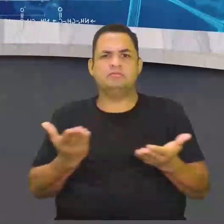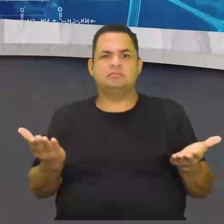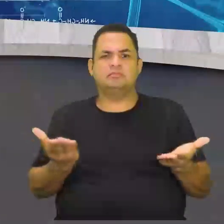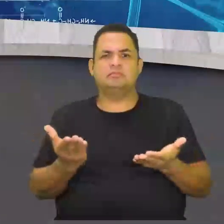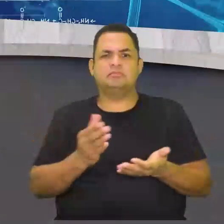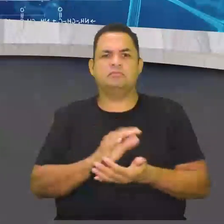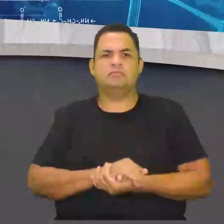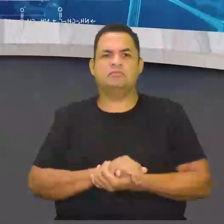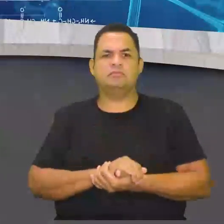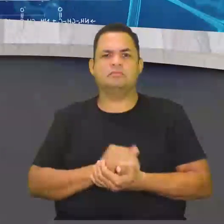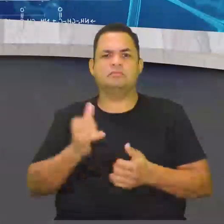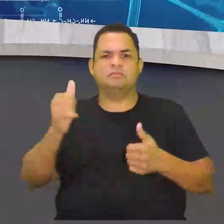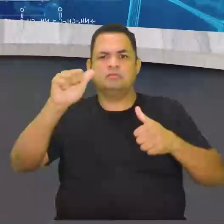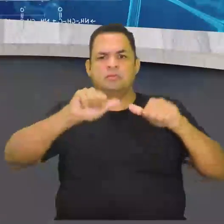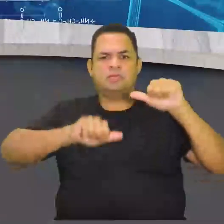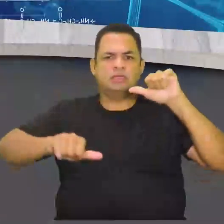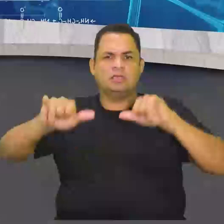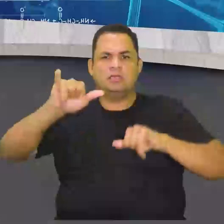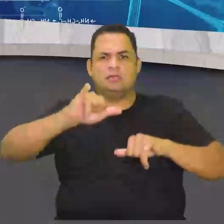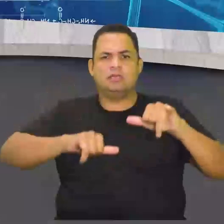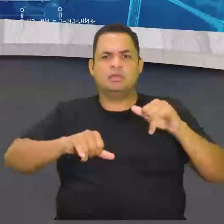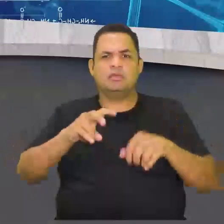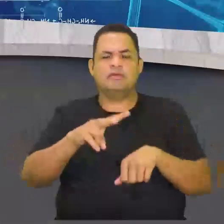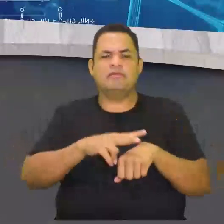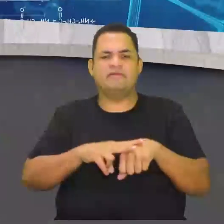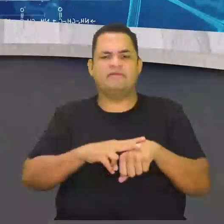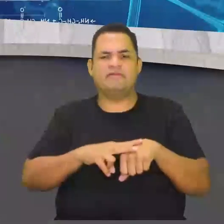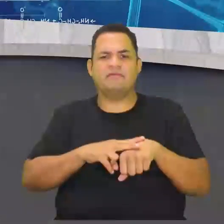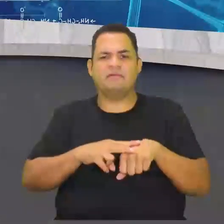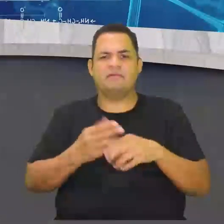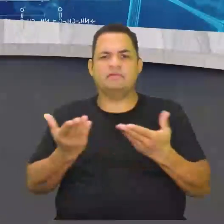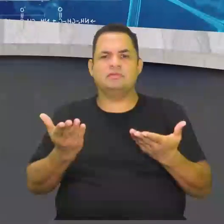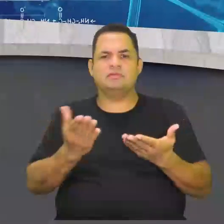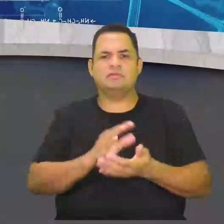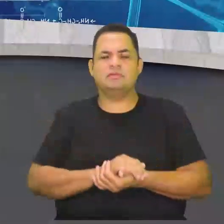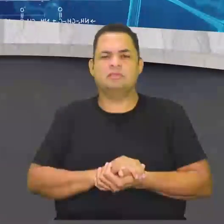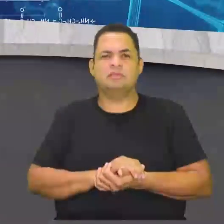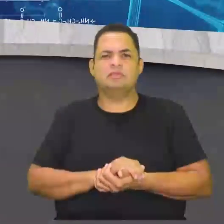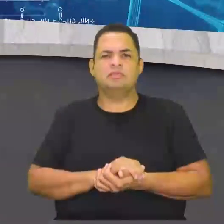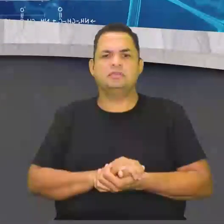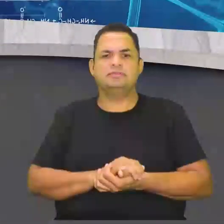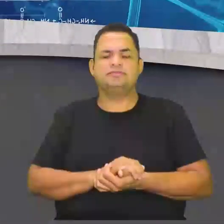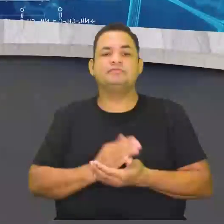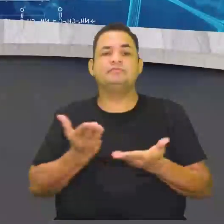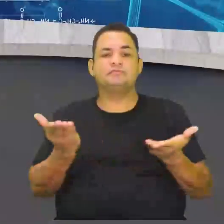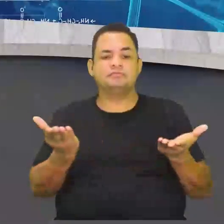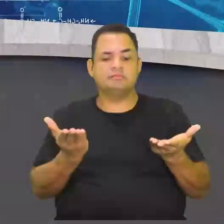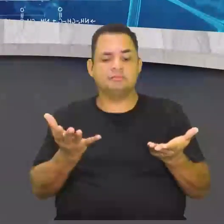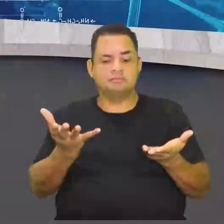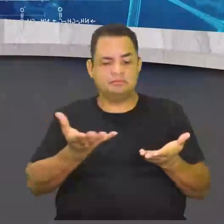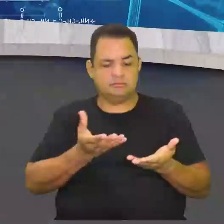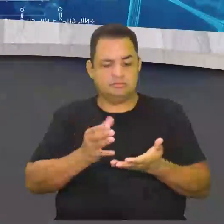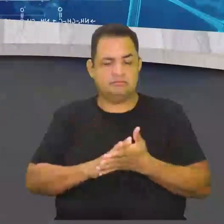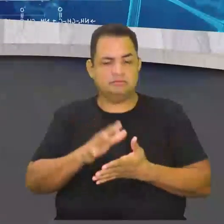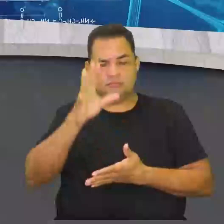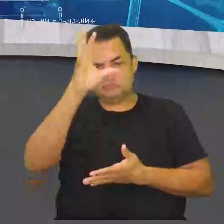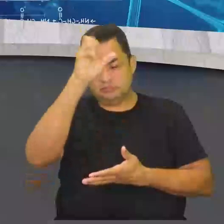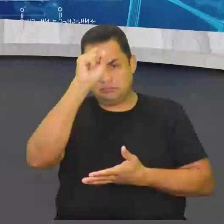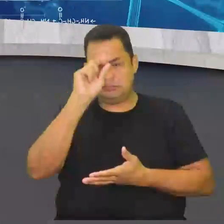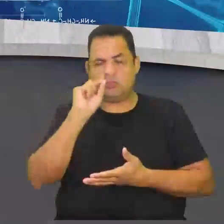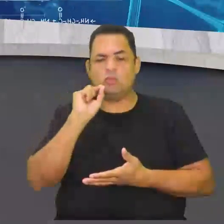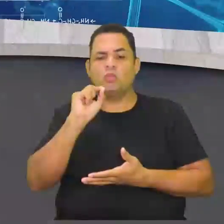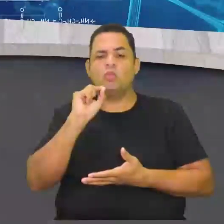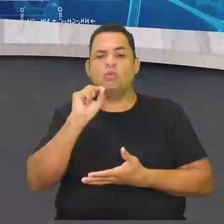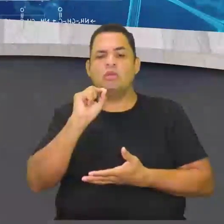É a química verde. Então, pessoal, a gente vai falar um pouquinho sobre ela e eu quero que vocês aprendam o que